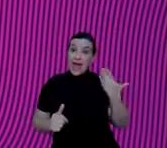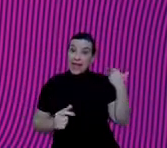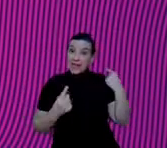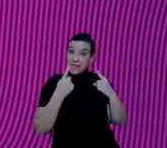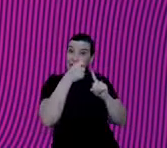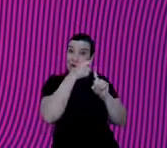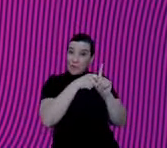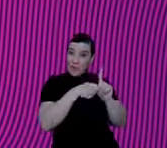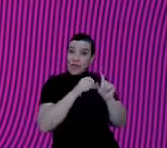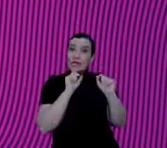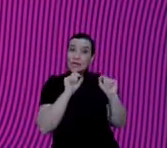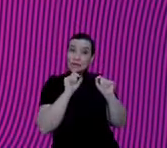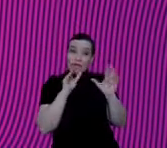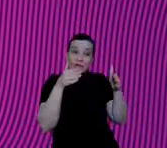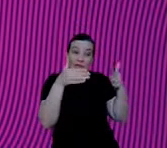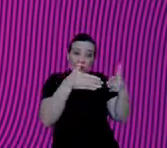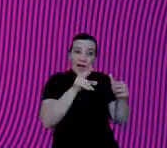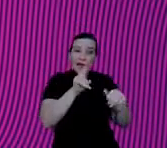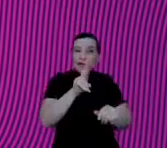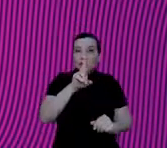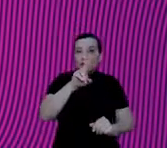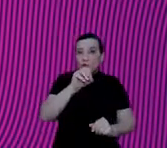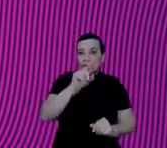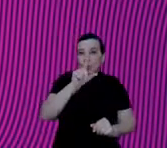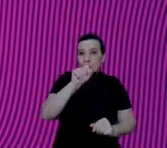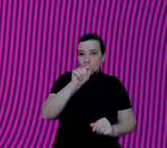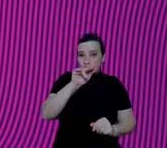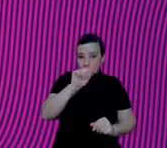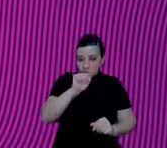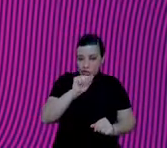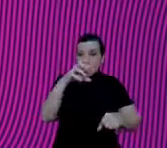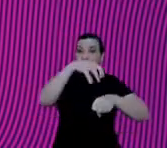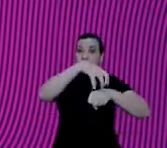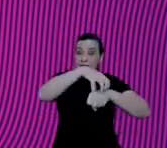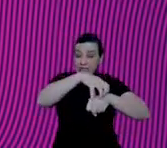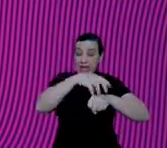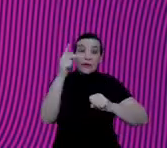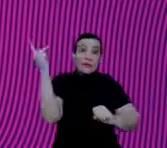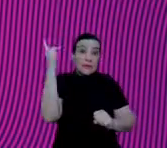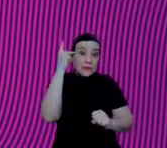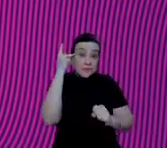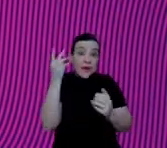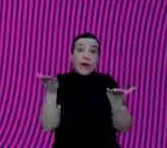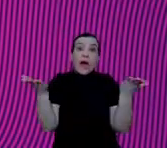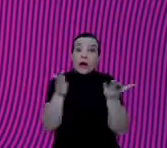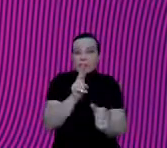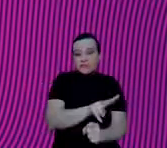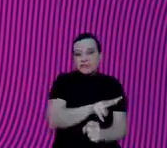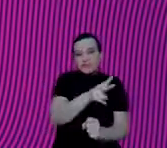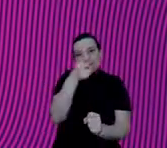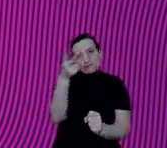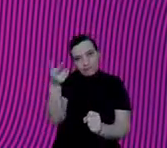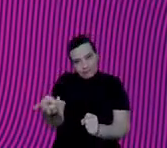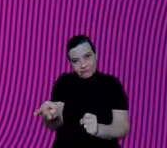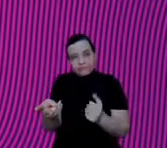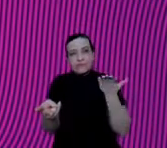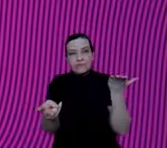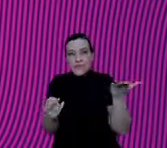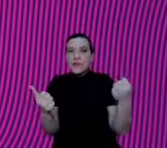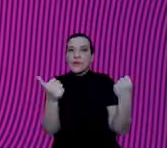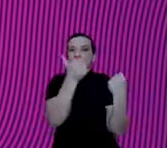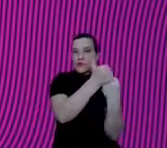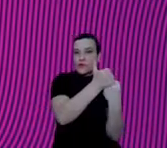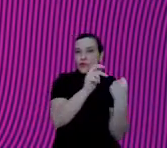Neurologia em São Paulo, na regional de São Paulo, e agora estou passando o bastão para o Renan Domingues, que eu tenho certeza